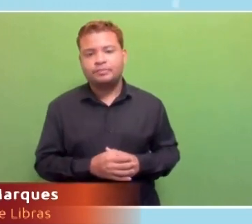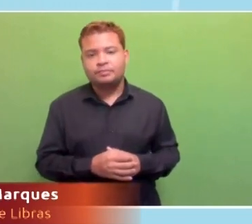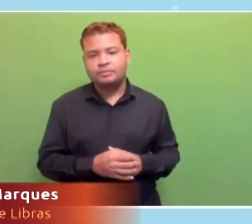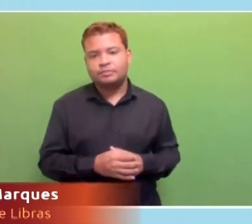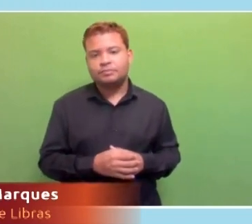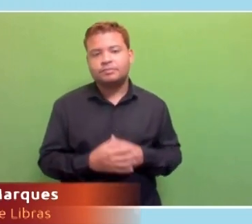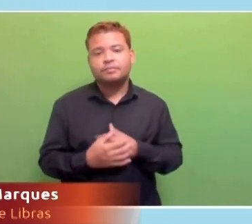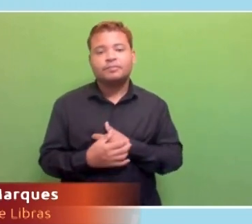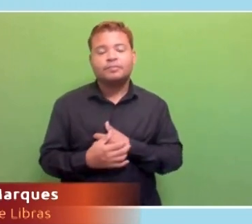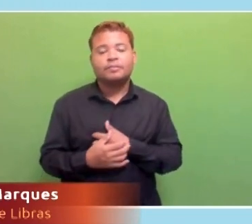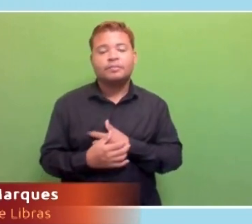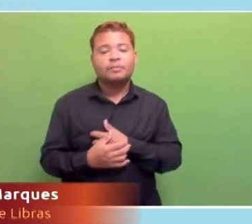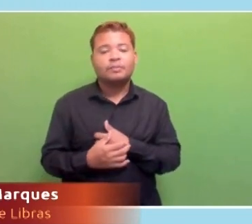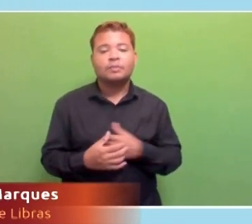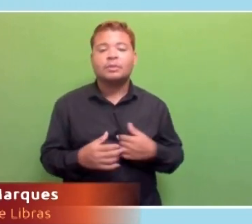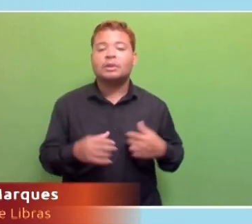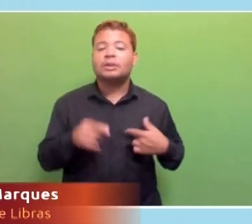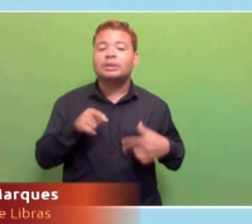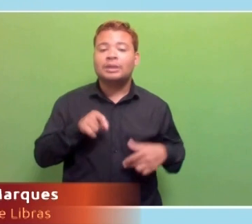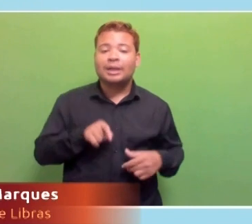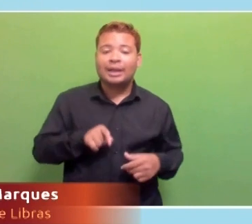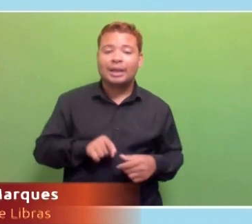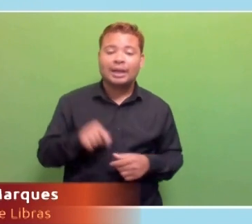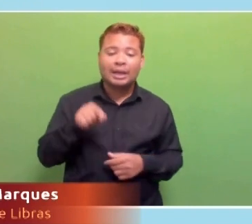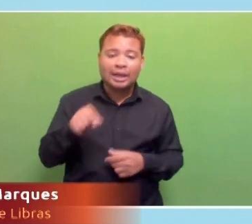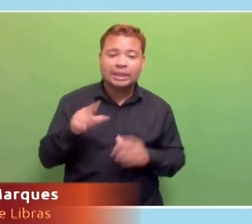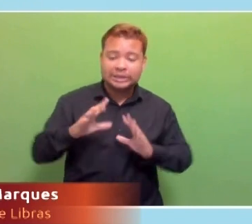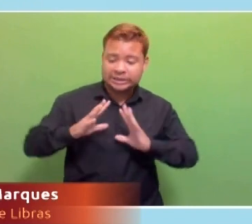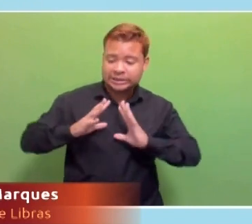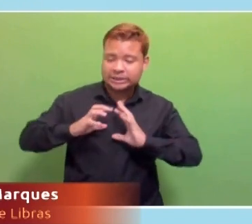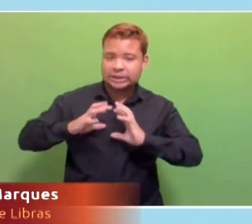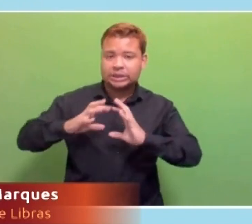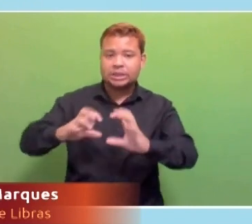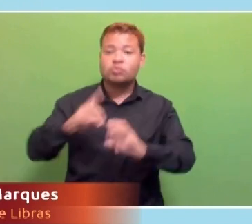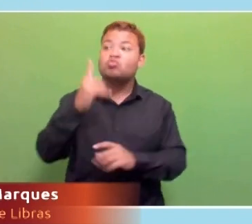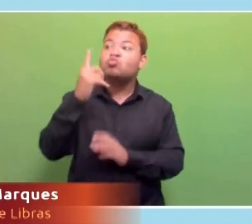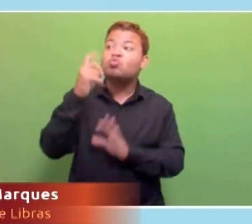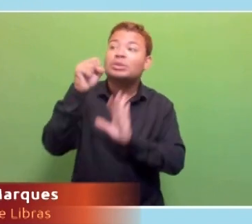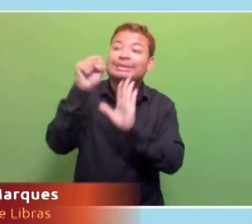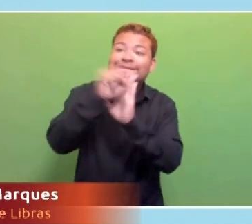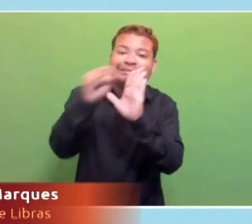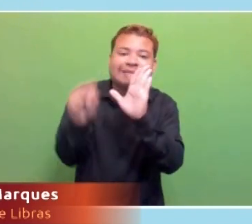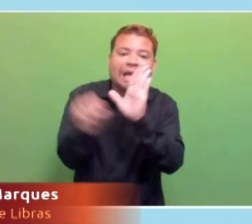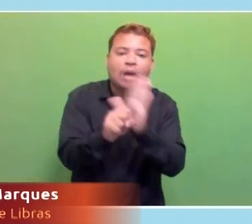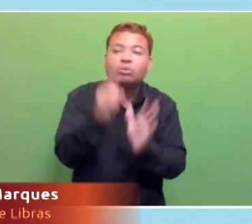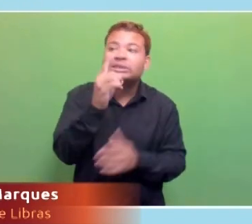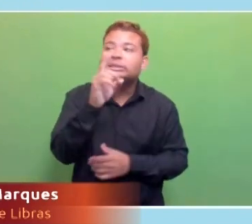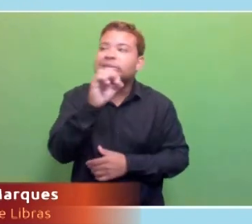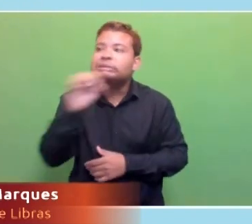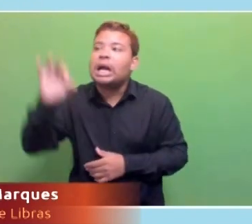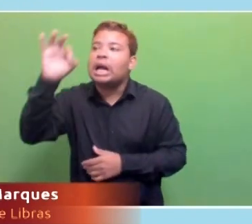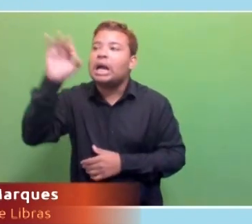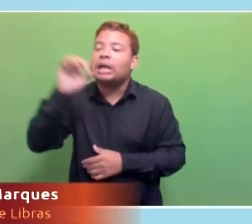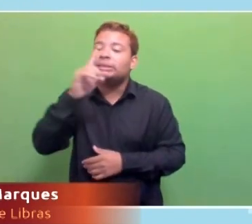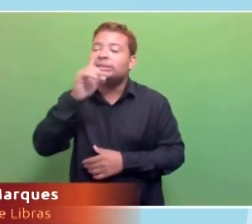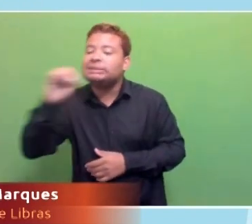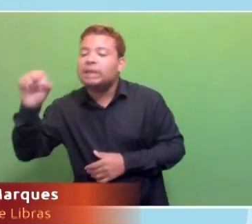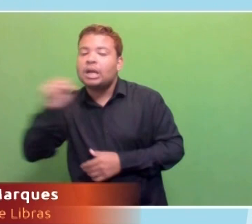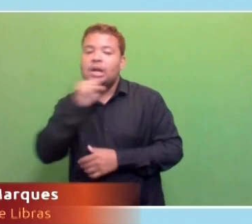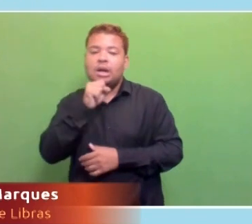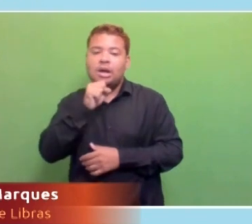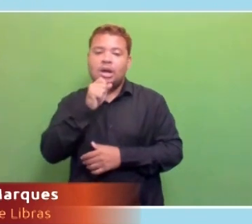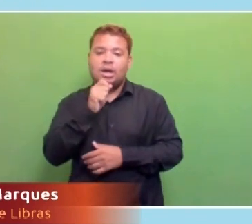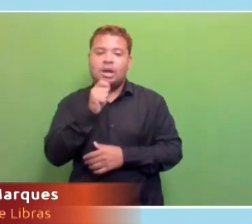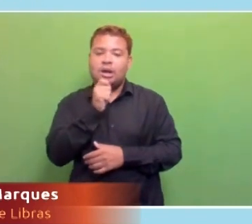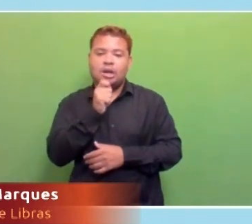Esse conflito ele tem uma duração, né, não chega a um século, mas aproximadamente, né, um século.